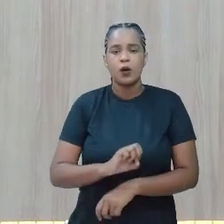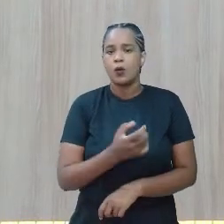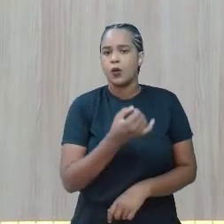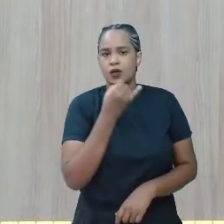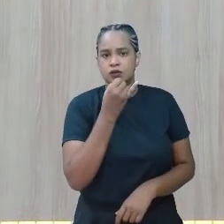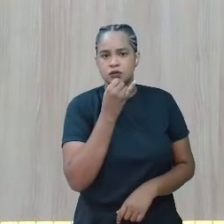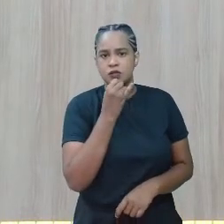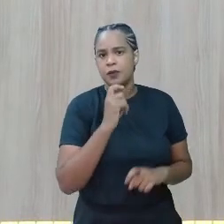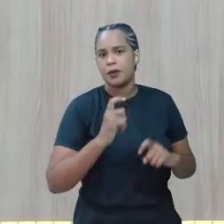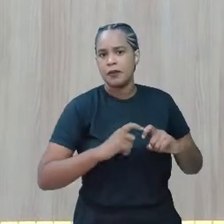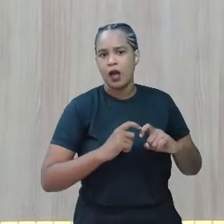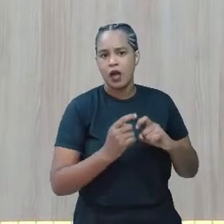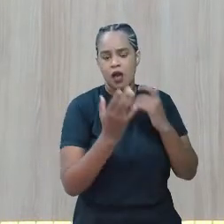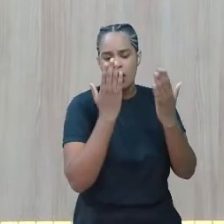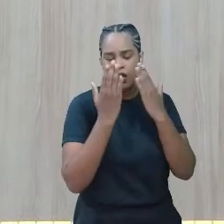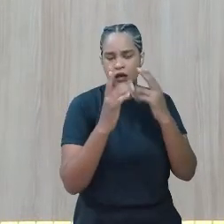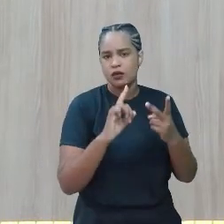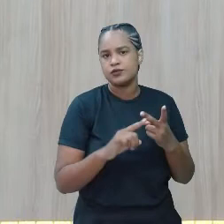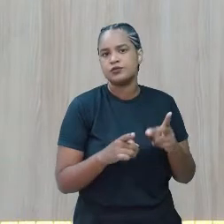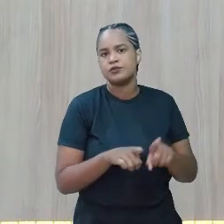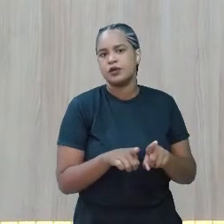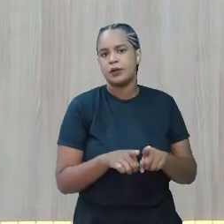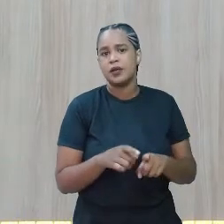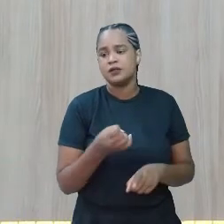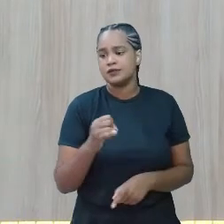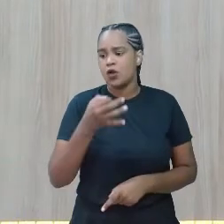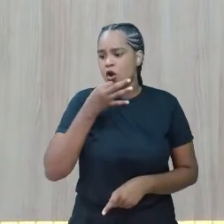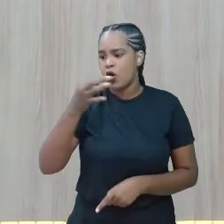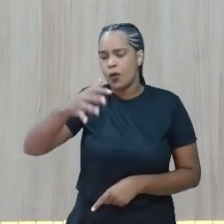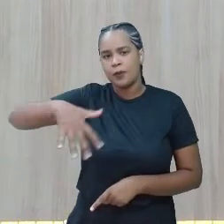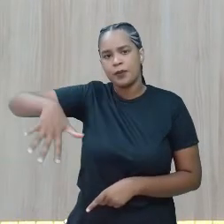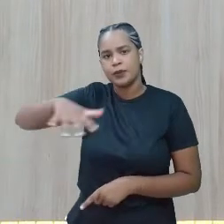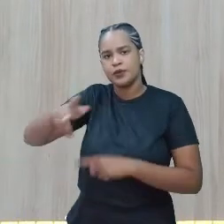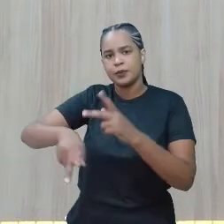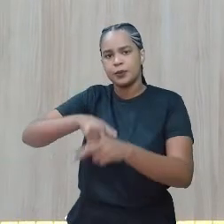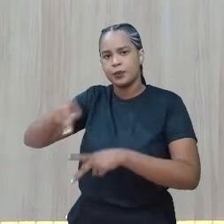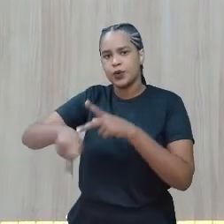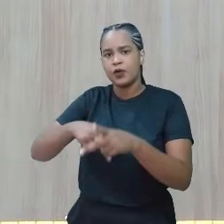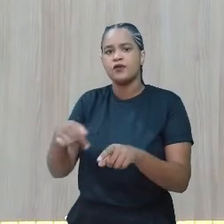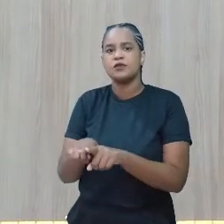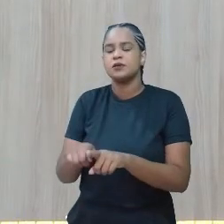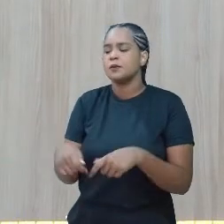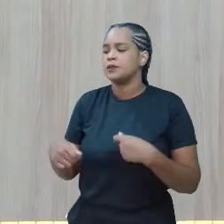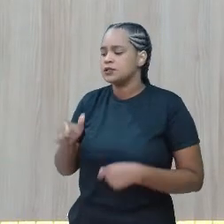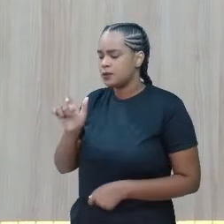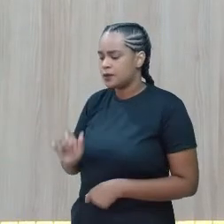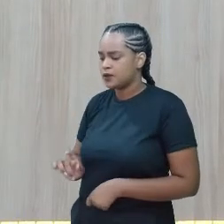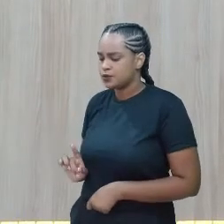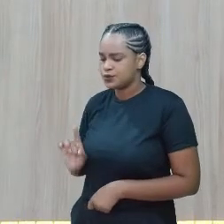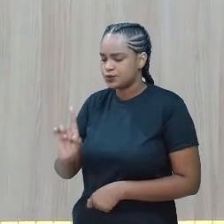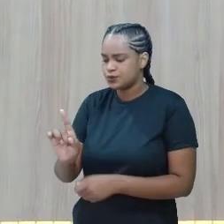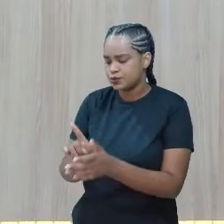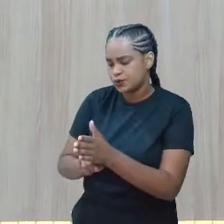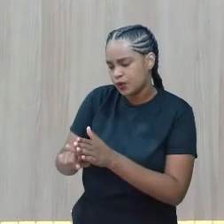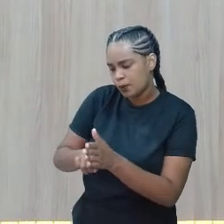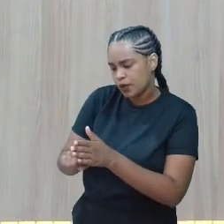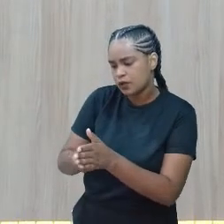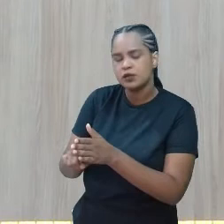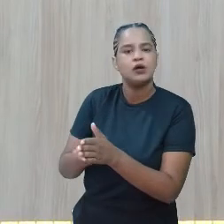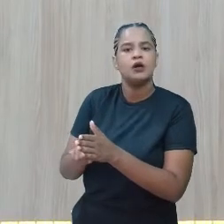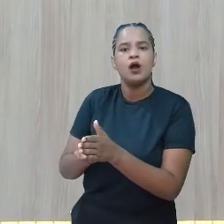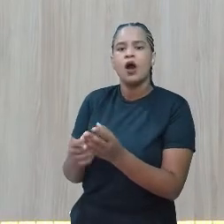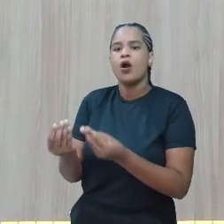quanto também, não é, quando diz respeito à opinião pública, ela é realizada por pesquisadores que pesquisam